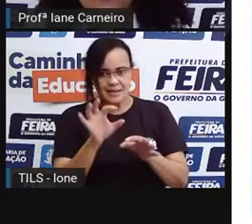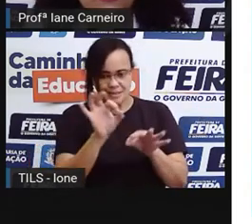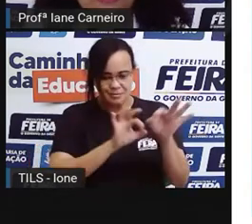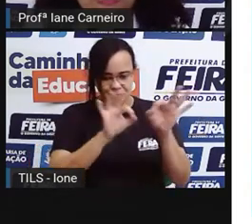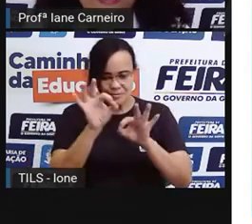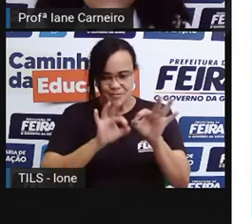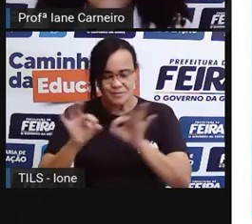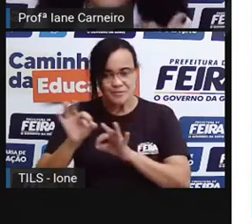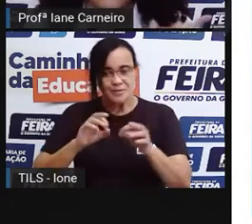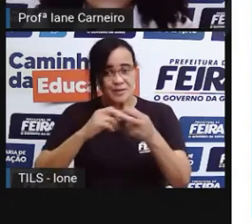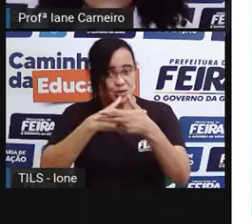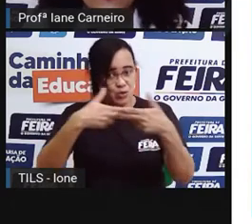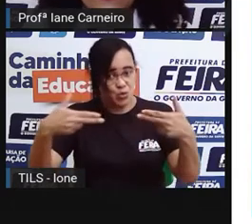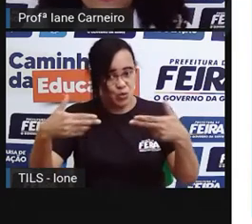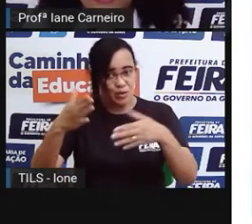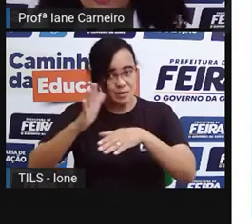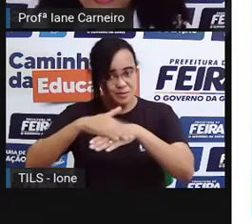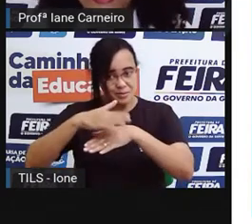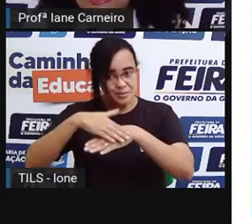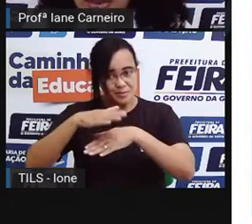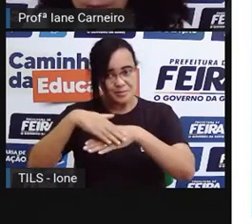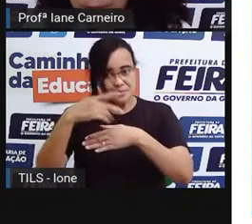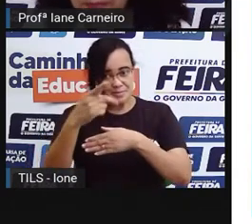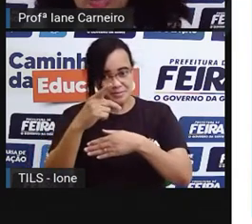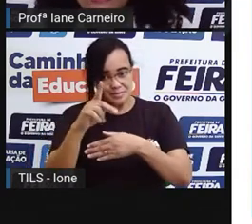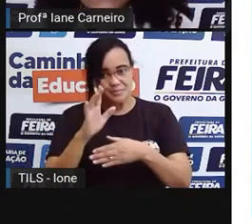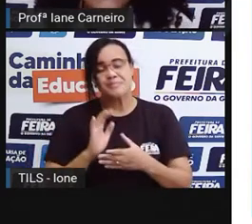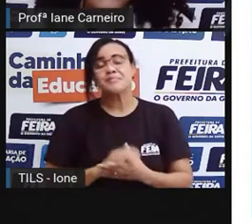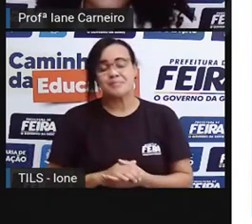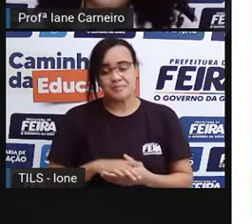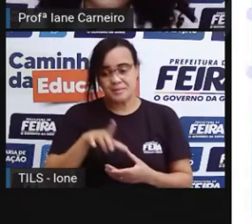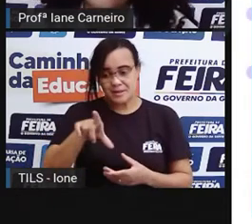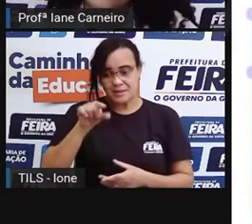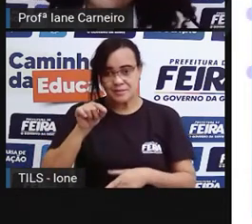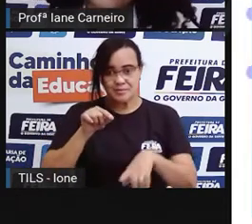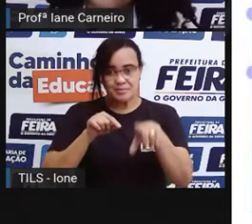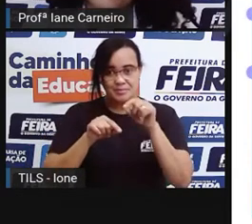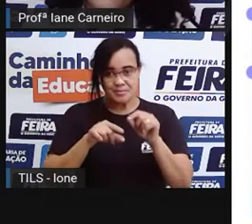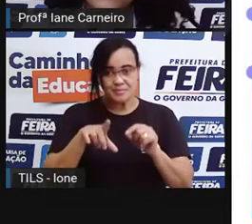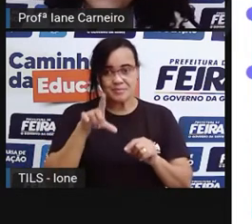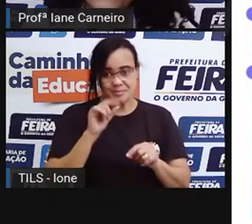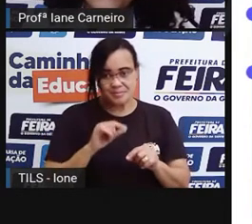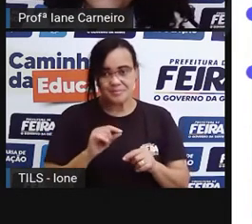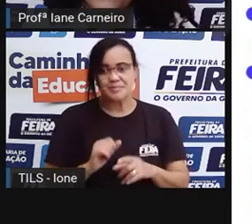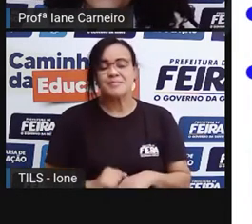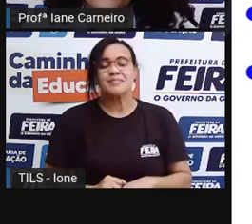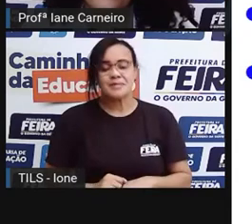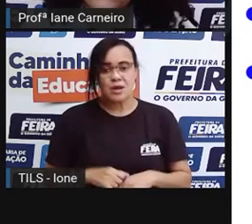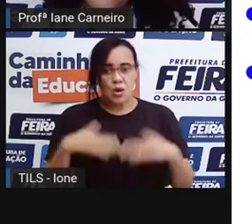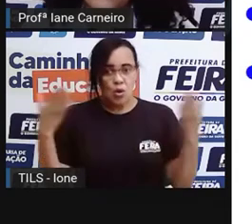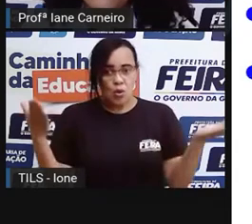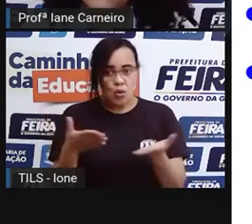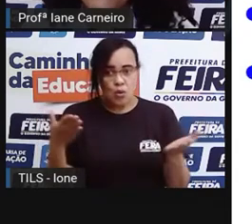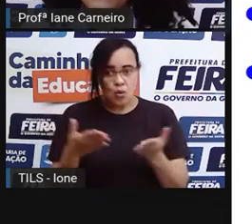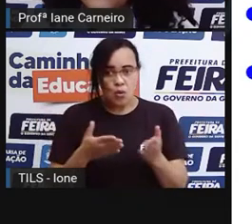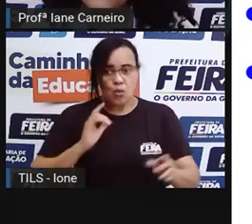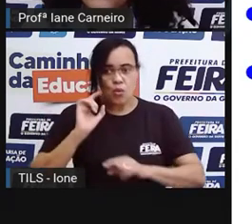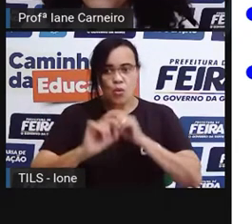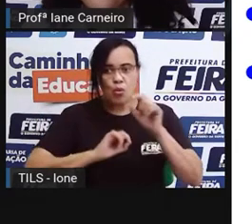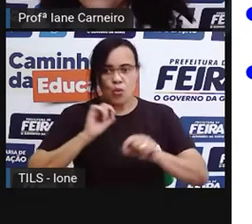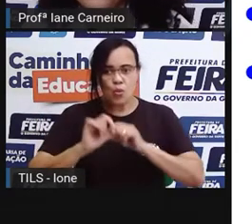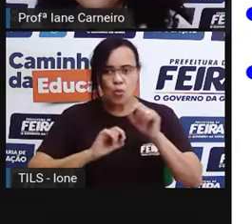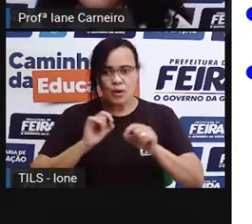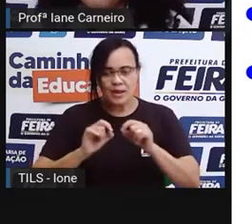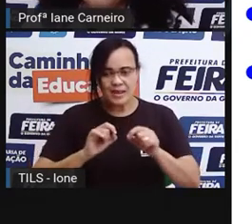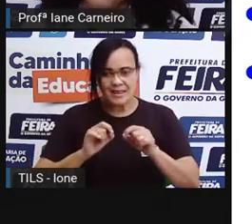decorar o binóculo de vocês. Vocês podem recolher, tá certo? E outra coisa que a gente vai fazer hoje, ó, É um quebra-cabeças